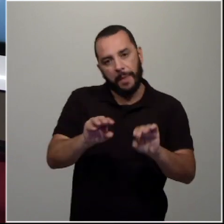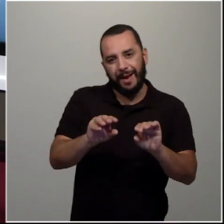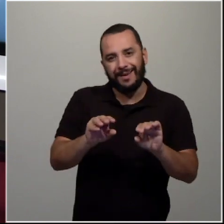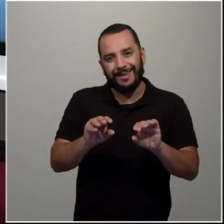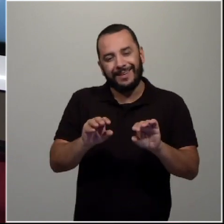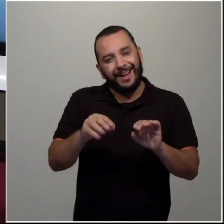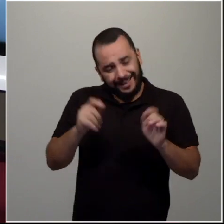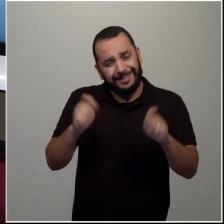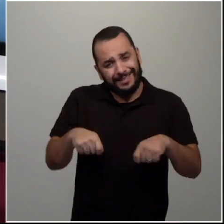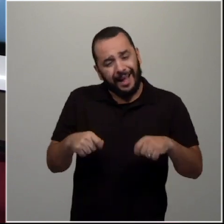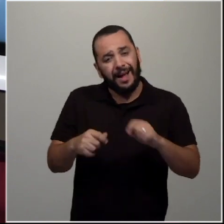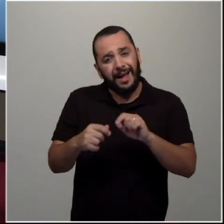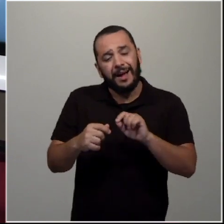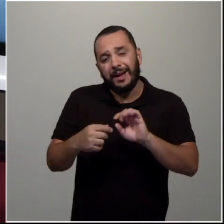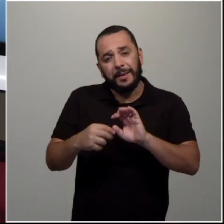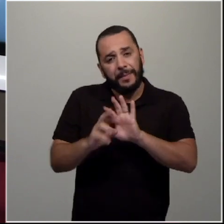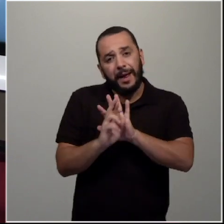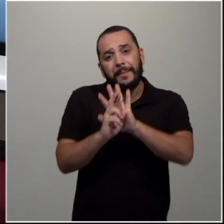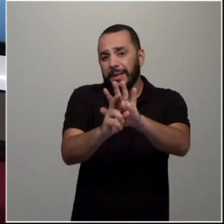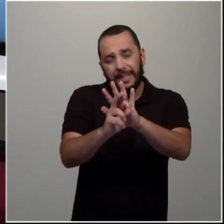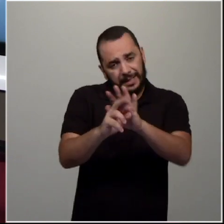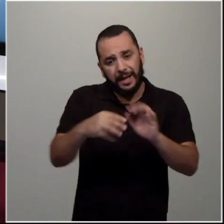perceber que